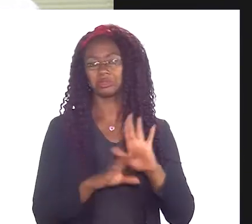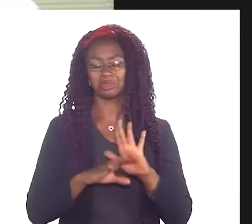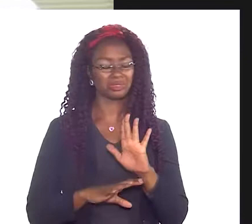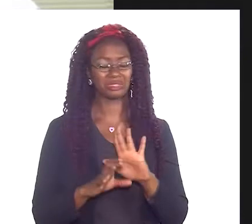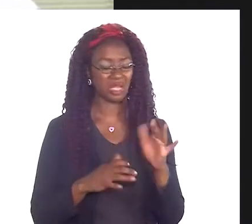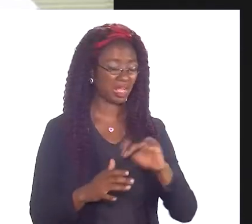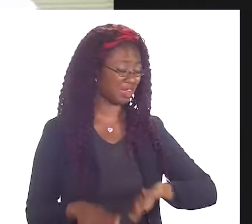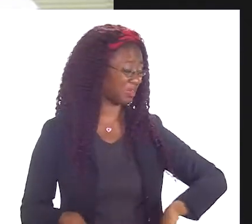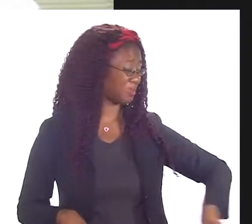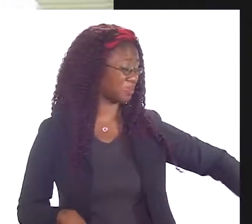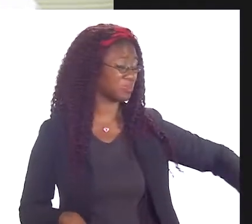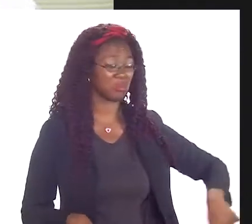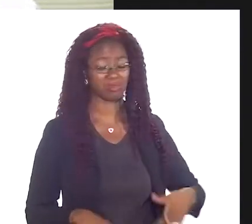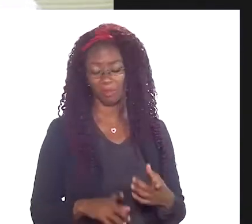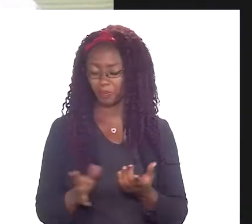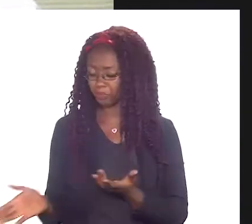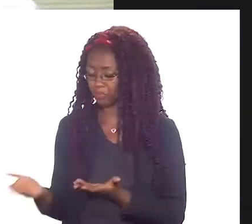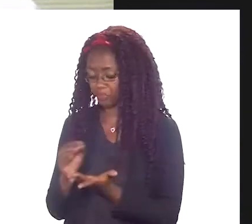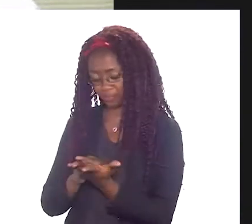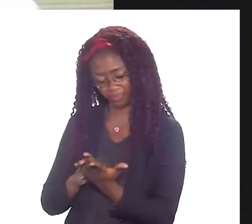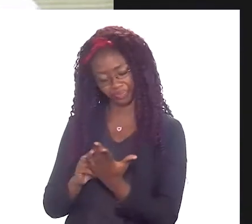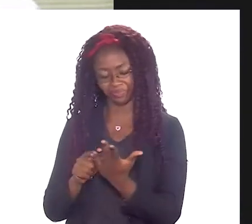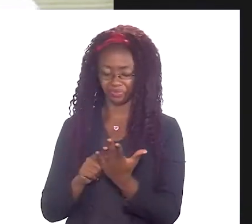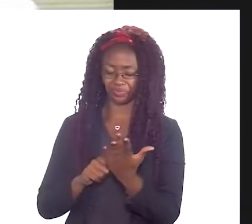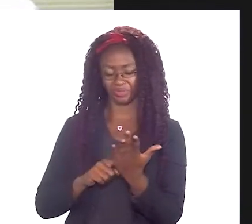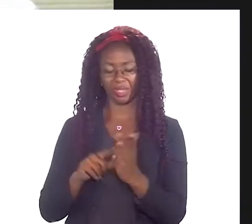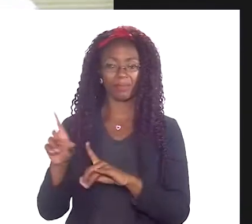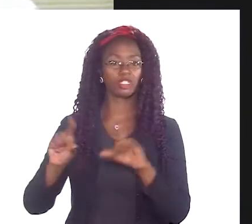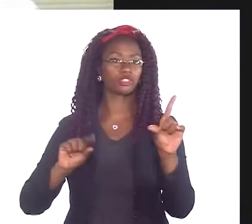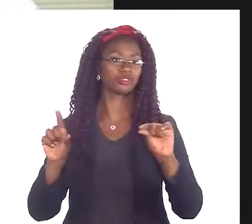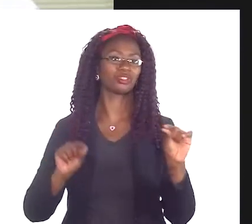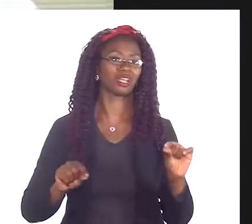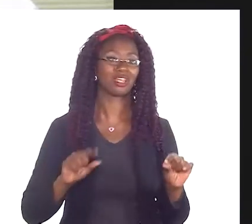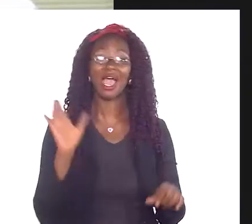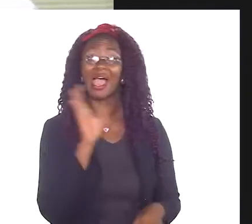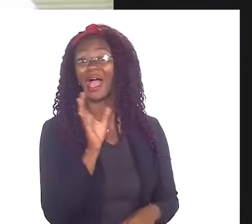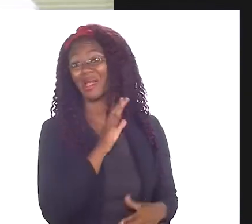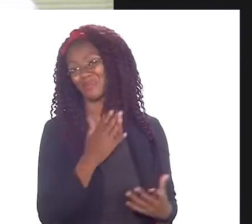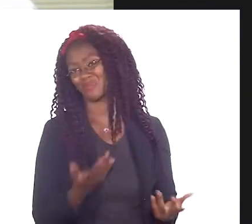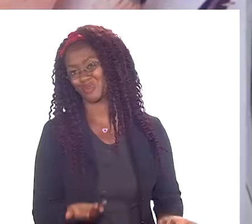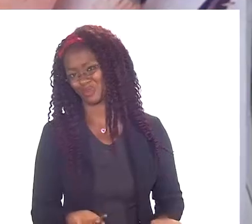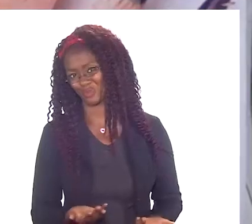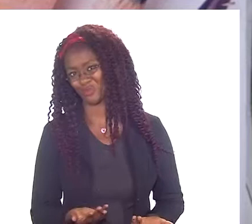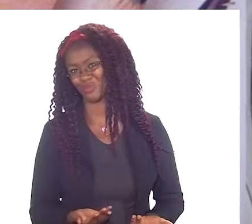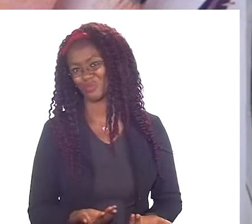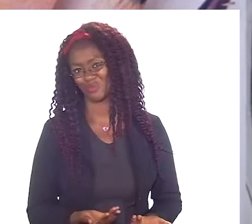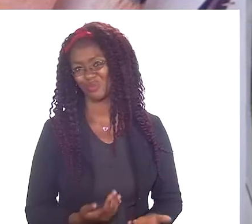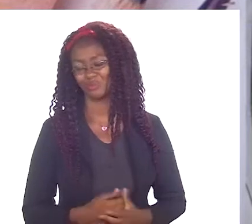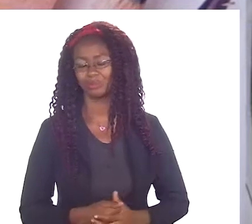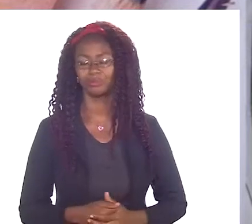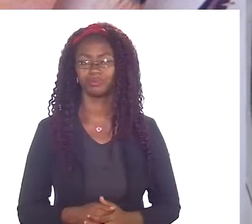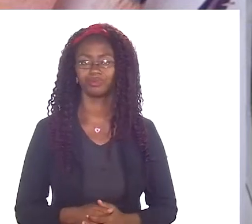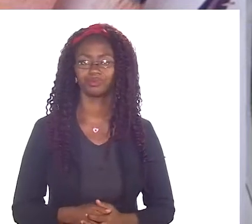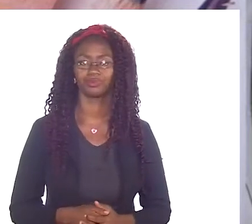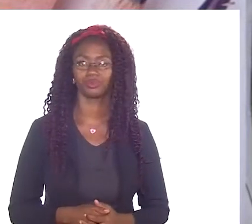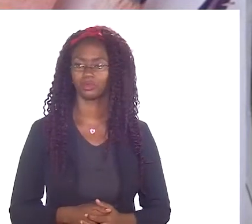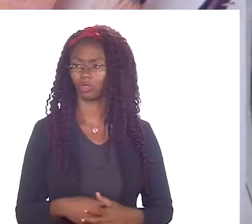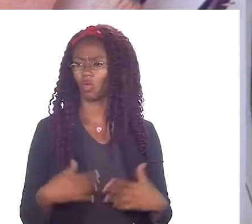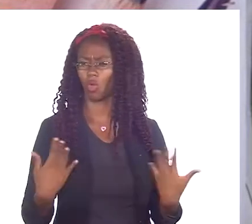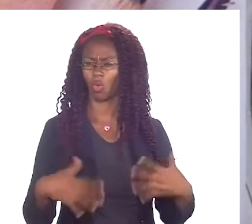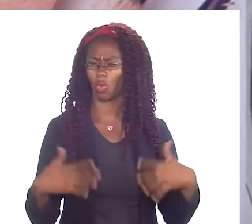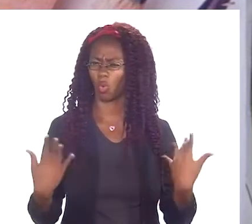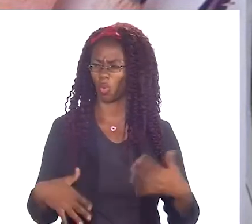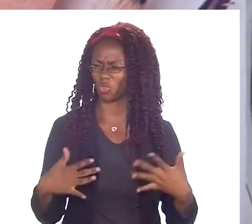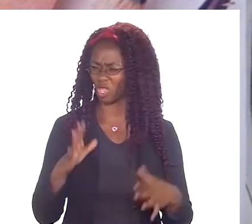você vai para o próximo, o recrutador vai para o próximo. Caramba! Que marca, em